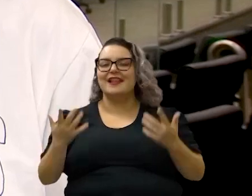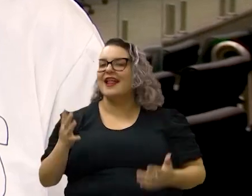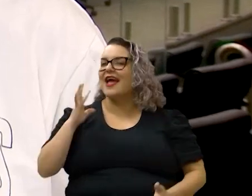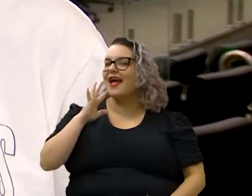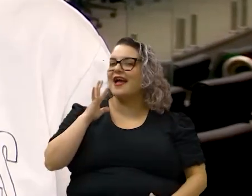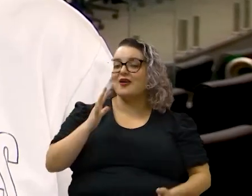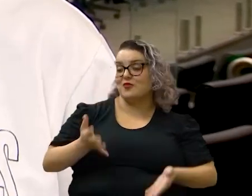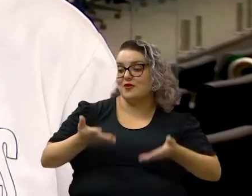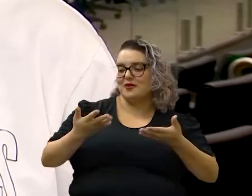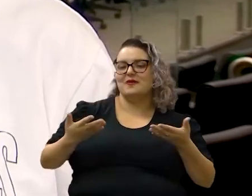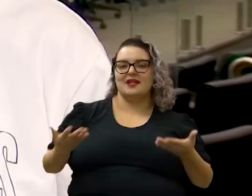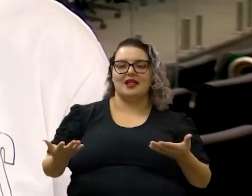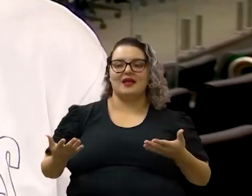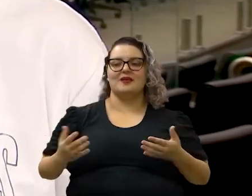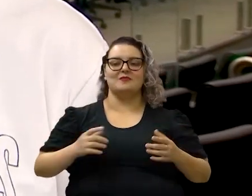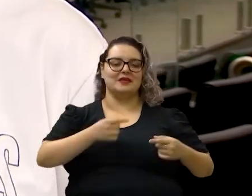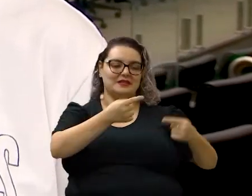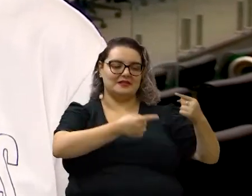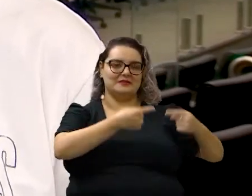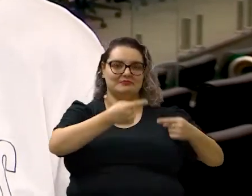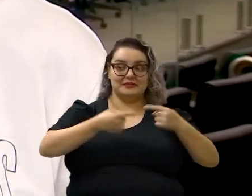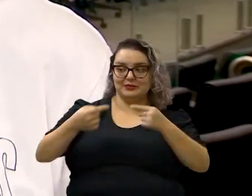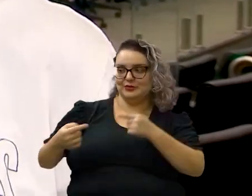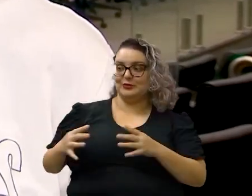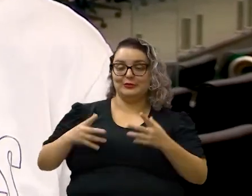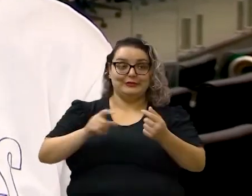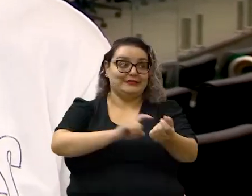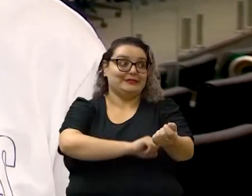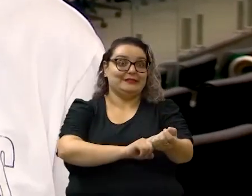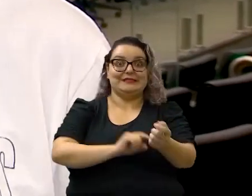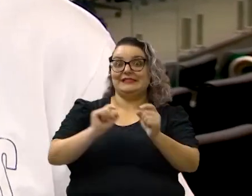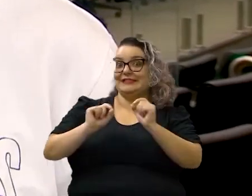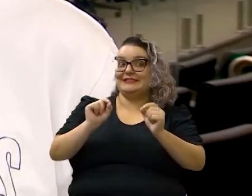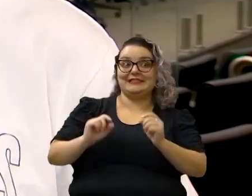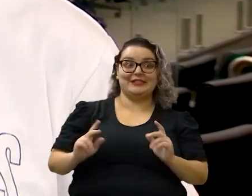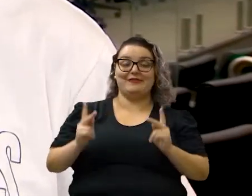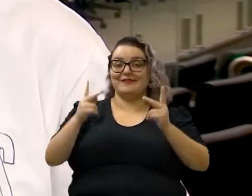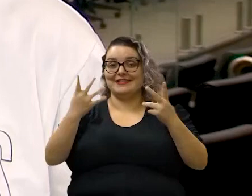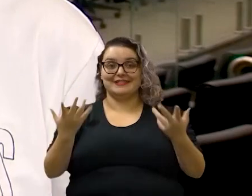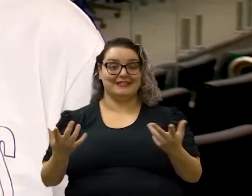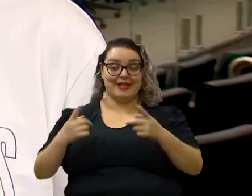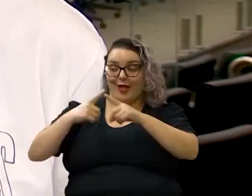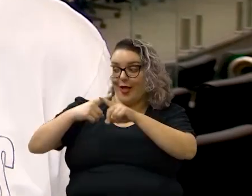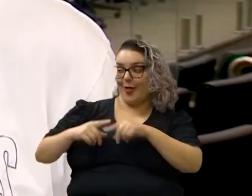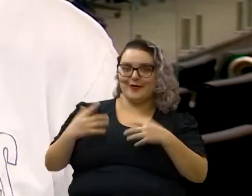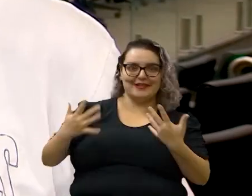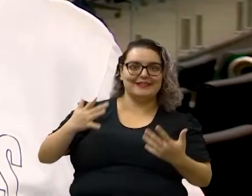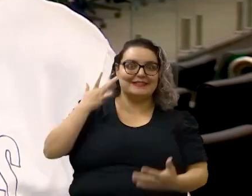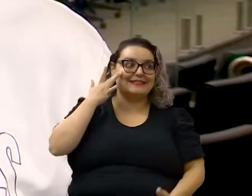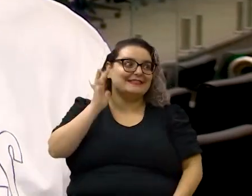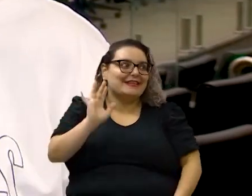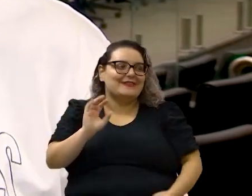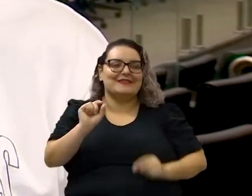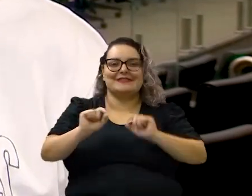foi um clima super leve mas teve aquele negócio de competição todo mundo nervoso para saber quem que ia ninguém sabendo muito o que que ia acontecer